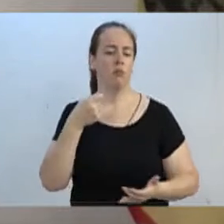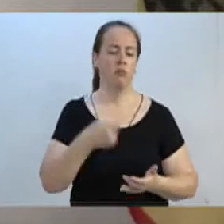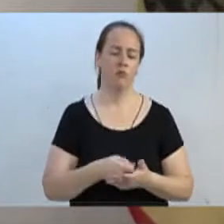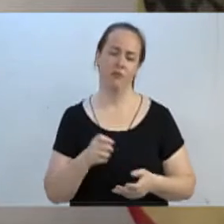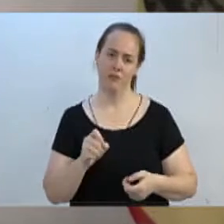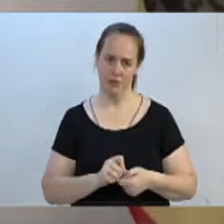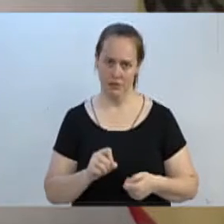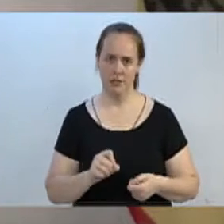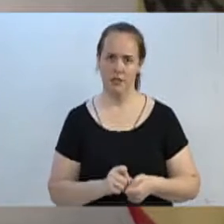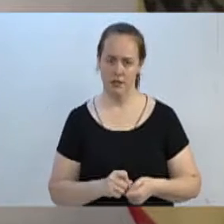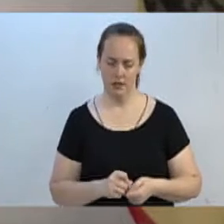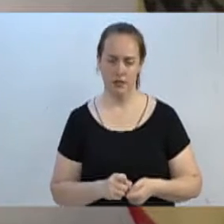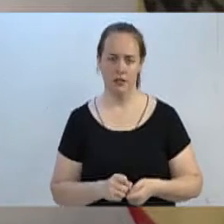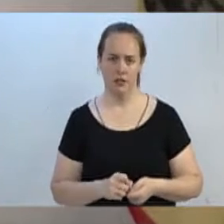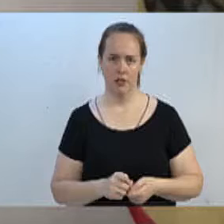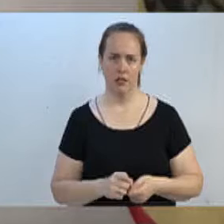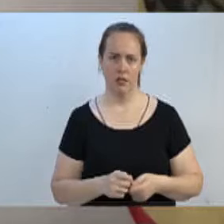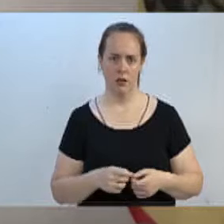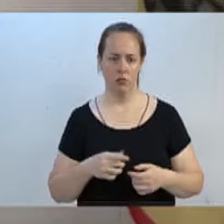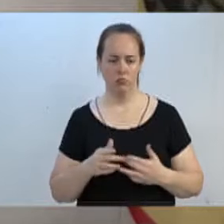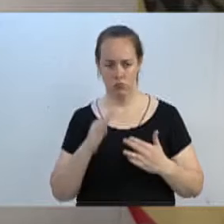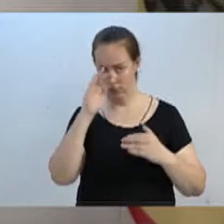necessariamente seguido.